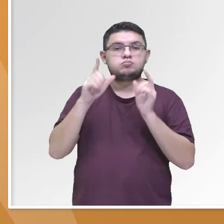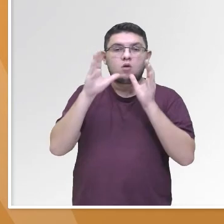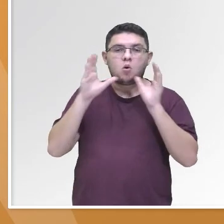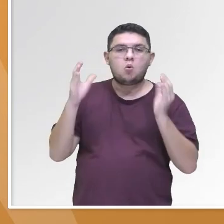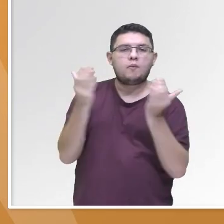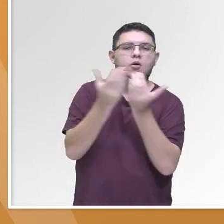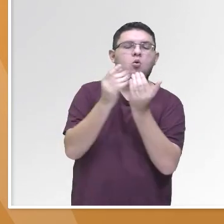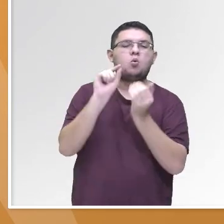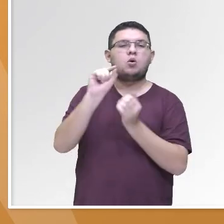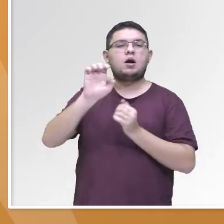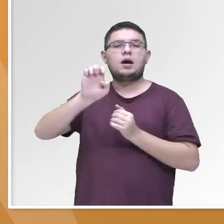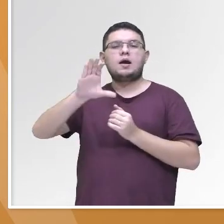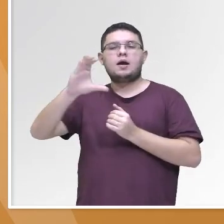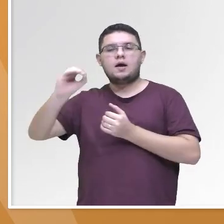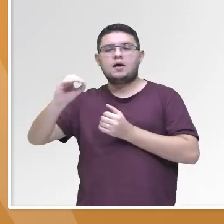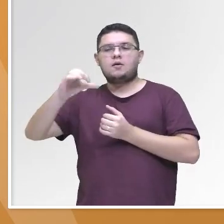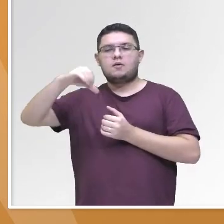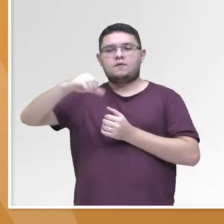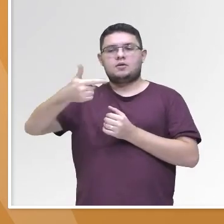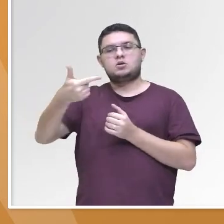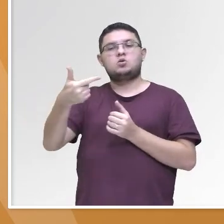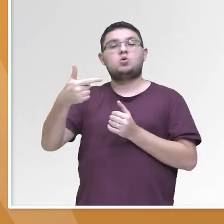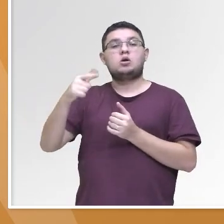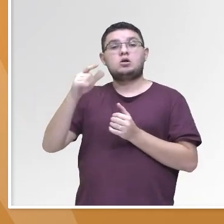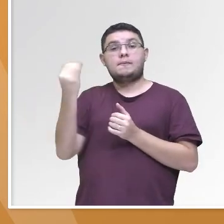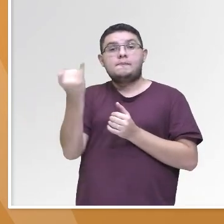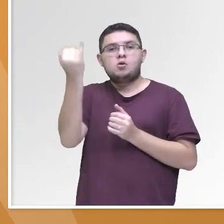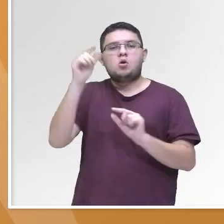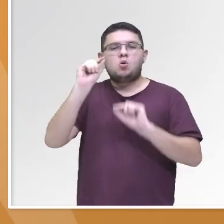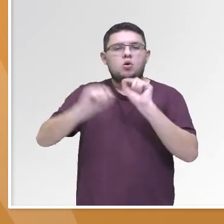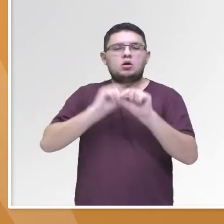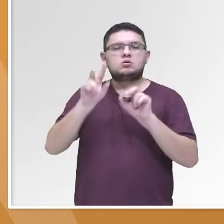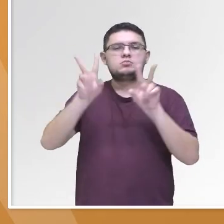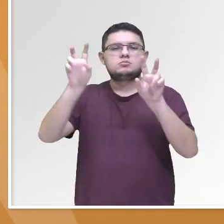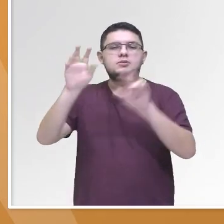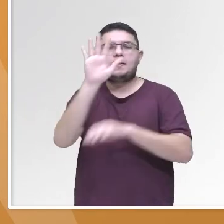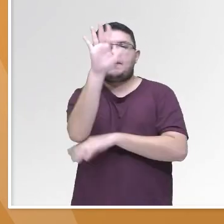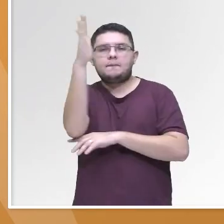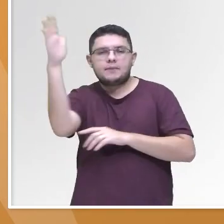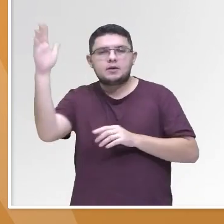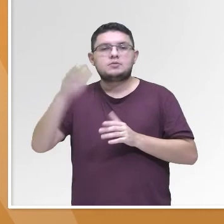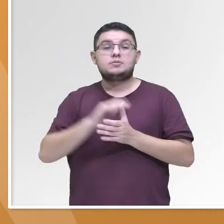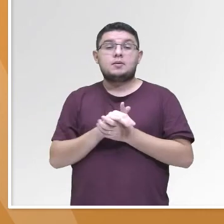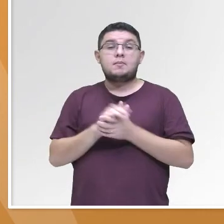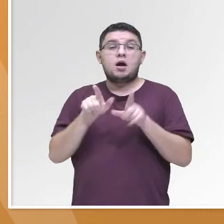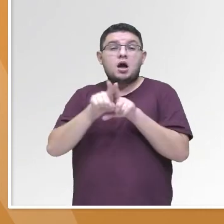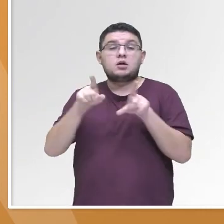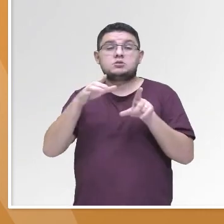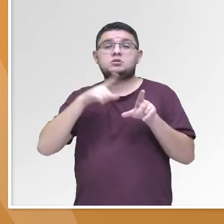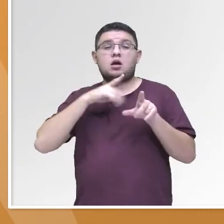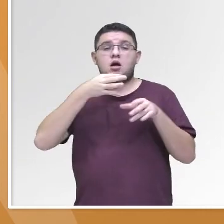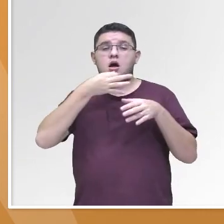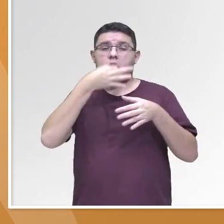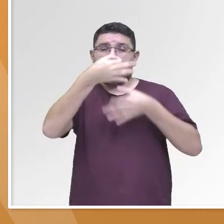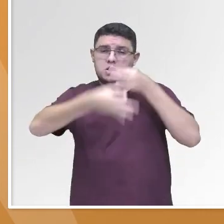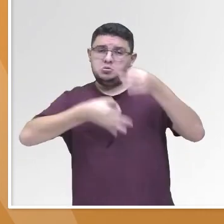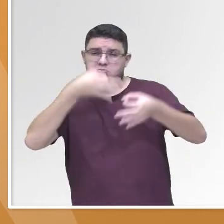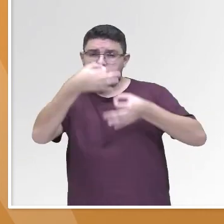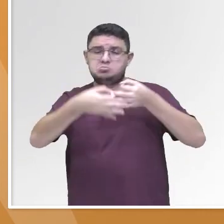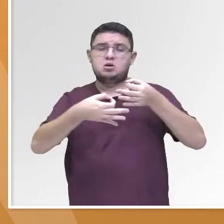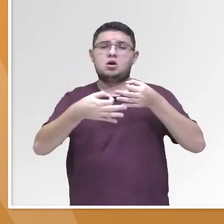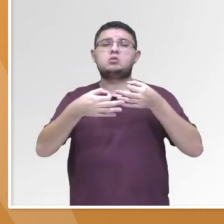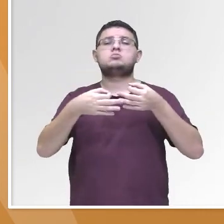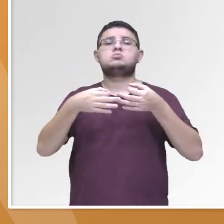relação às questões ambientais, né? Mas também temos muitas críticas, né, com relação a essas conferências,